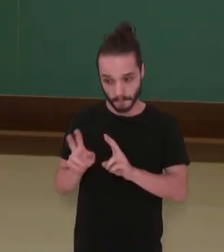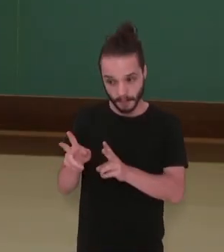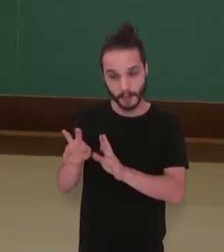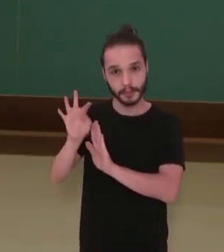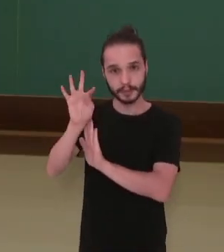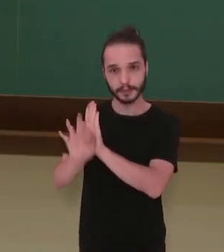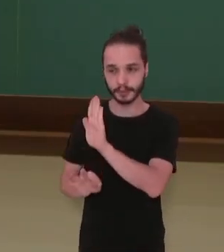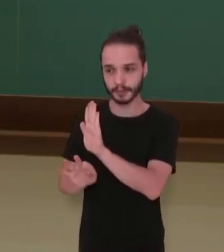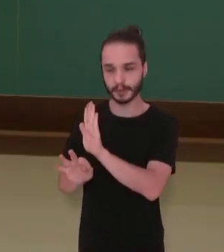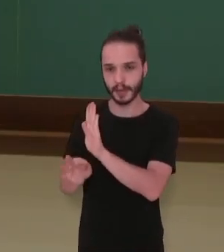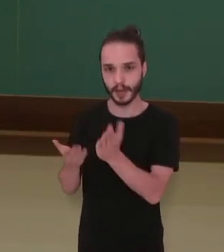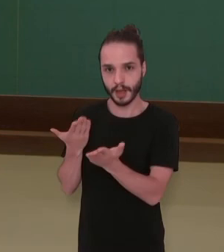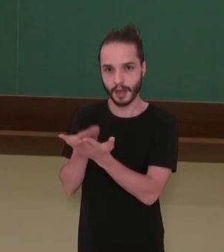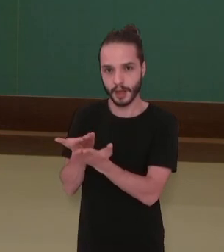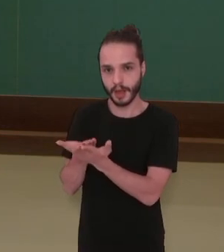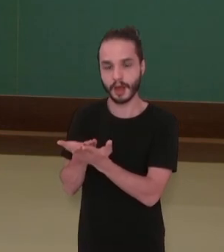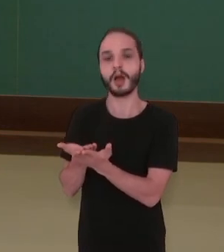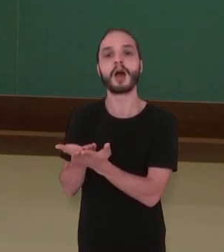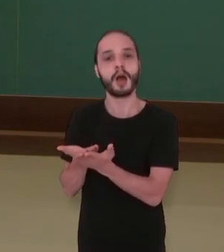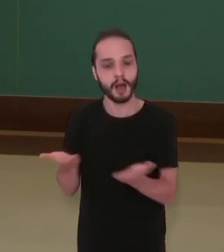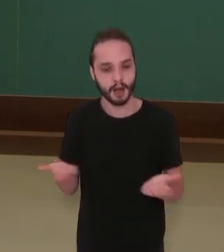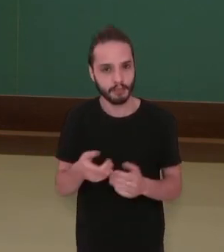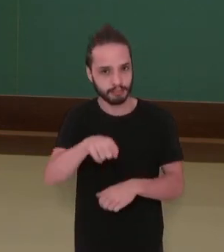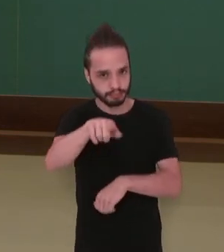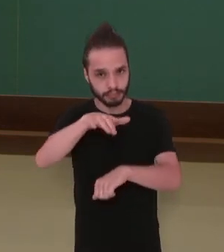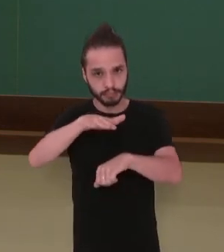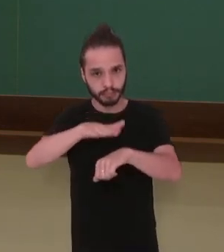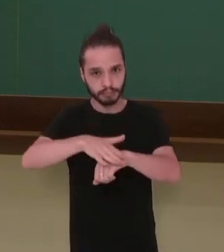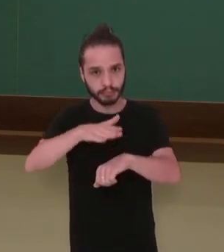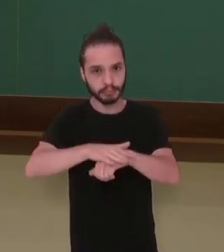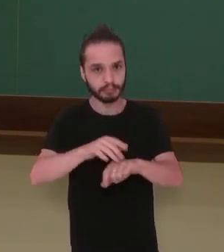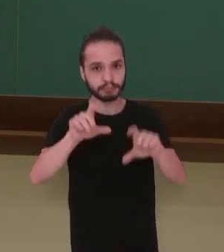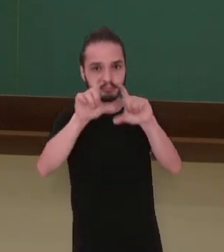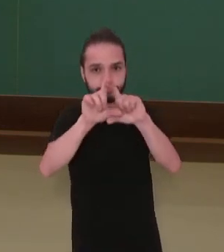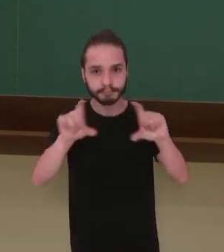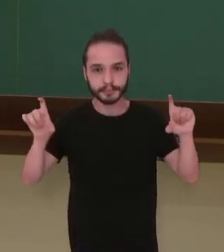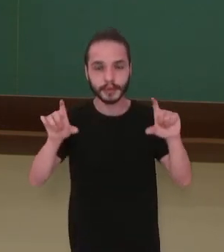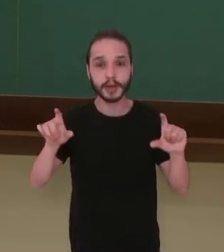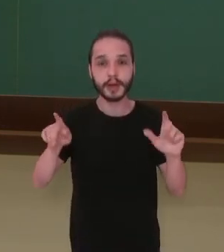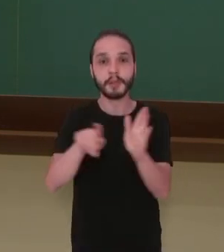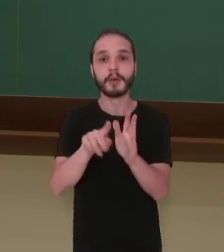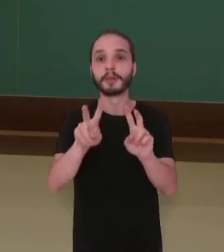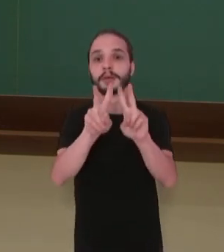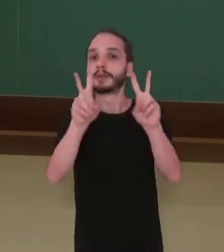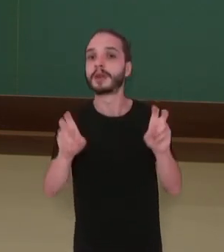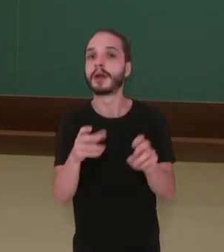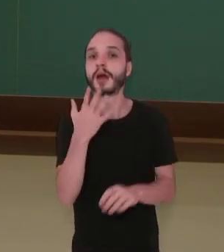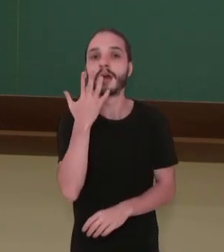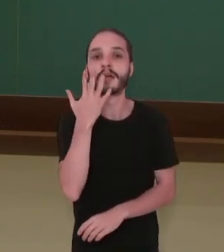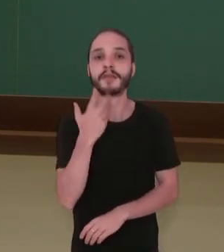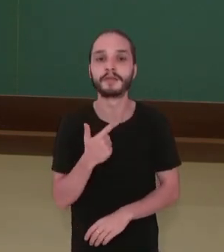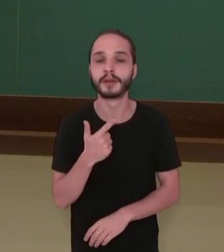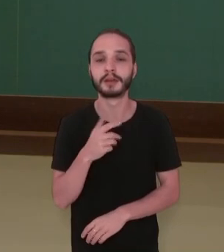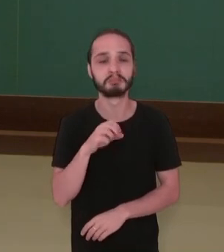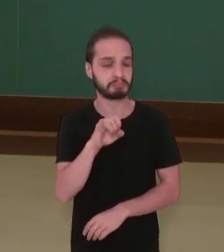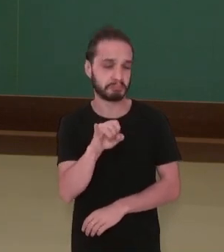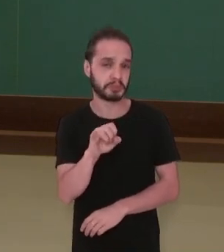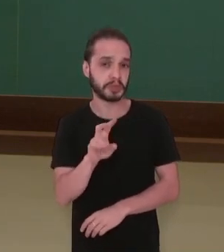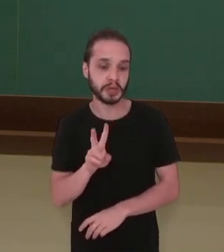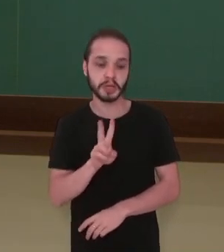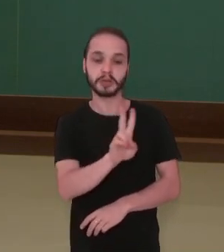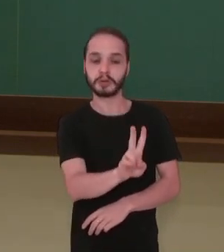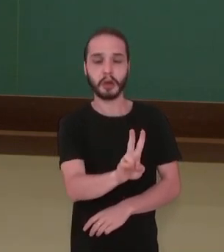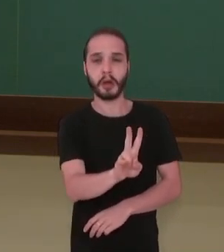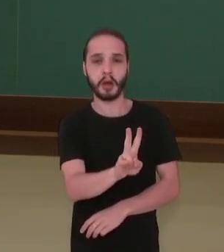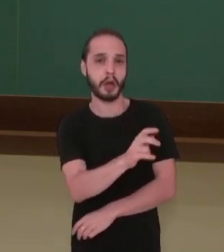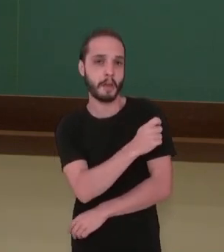nessa aula, produza uma estrofe com o tema da infância. Se você não formar par, você faz individualmente também a mesma